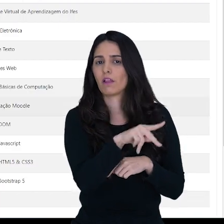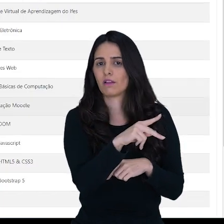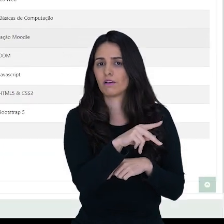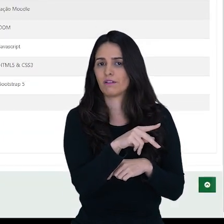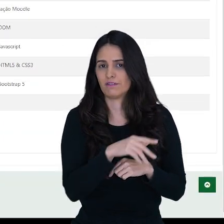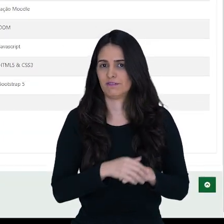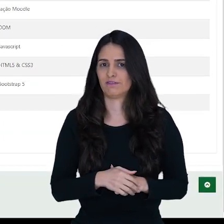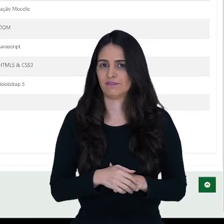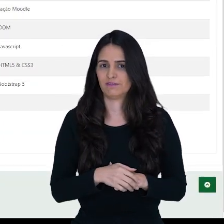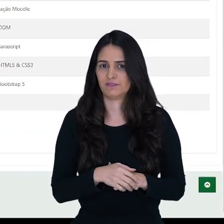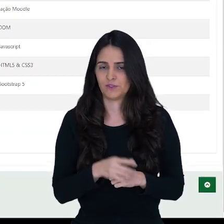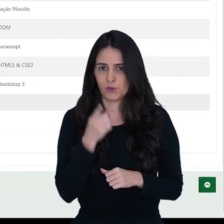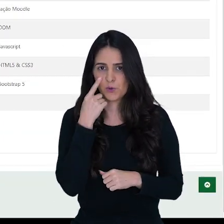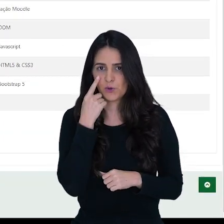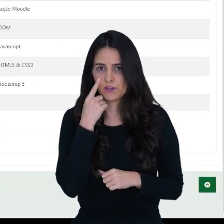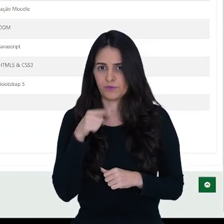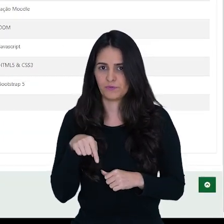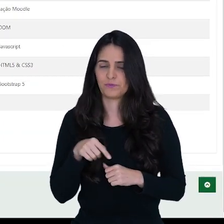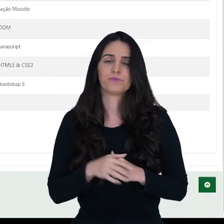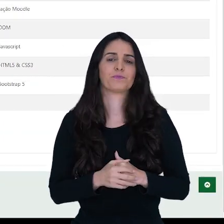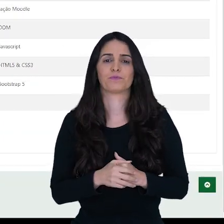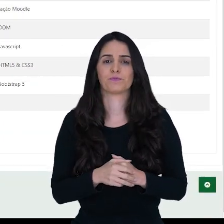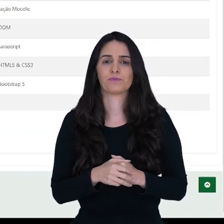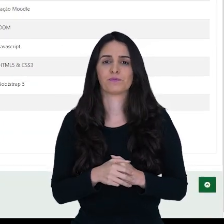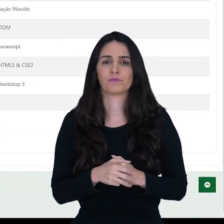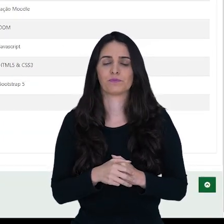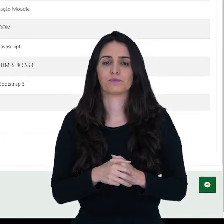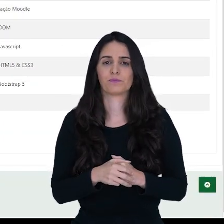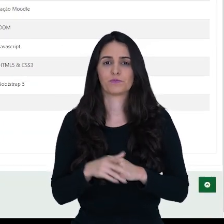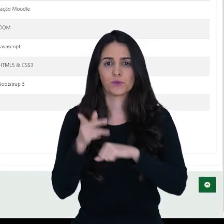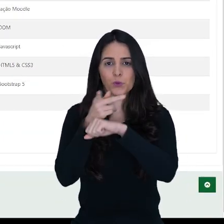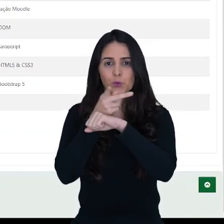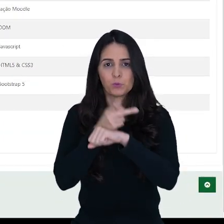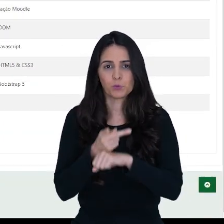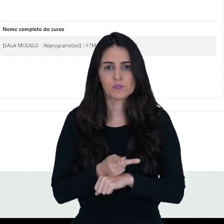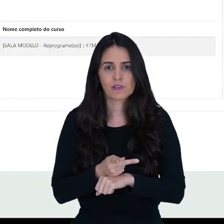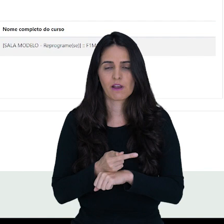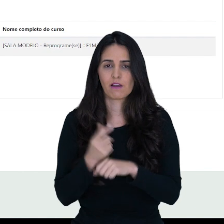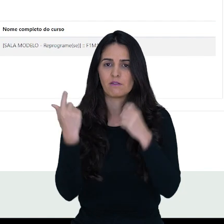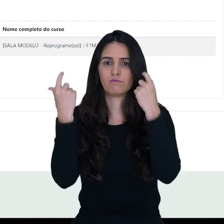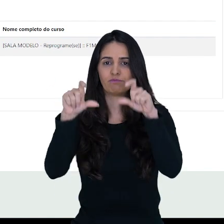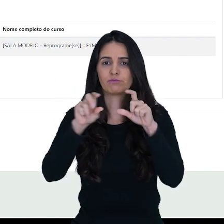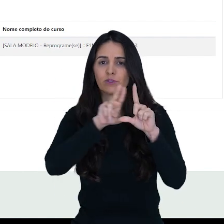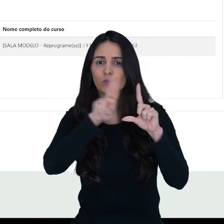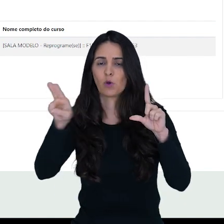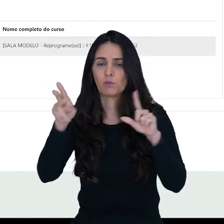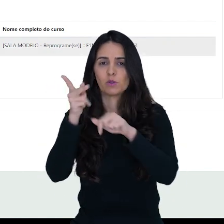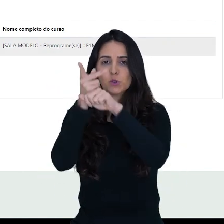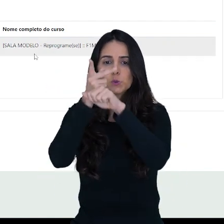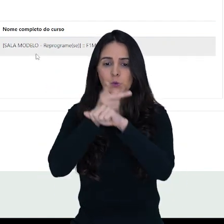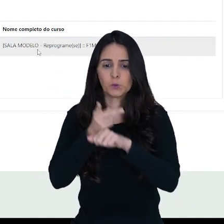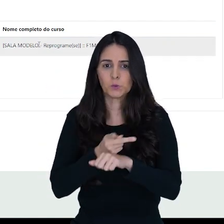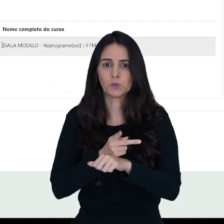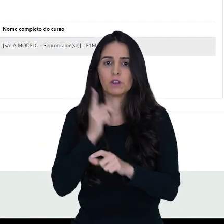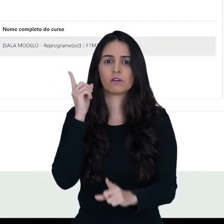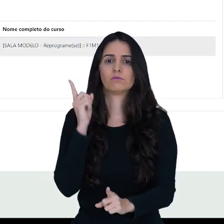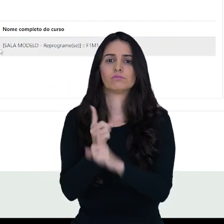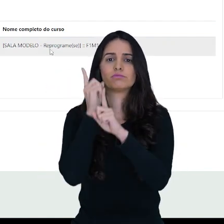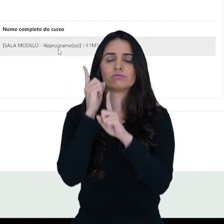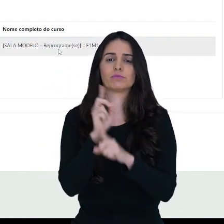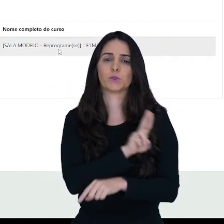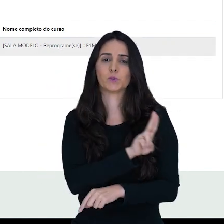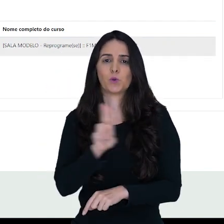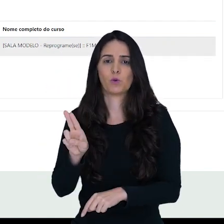vai copiar o nome e trazer essa caixa de busca aqui embaixo e buscar veja que aqui apareceu